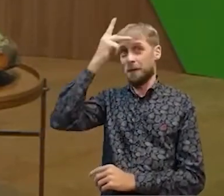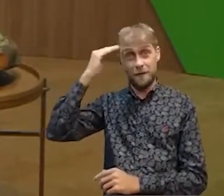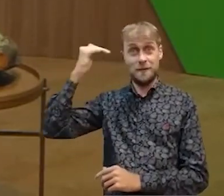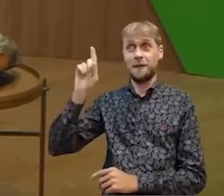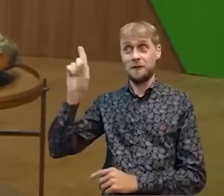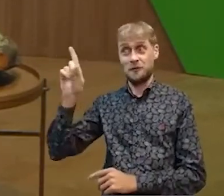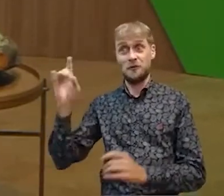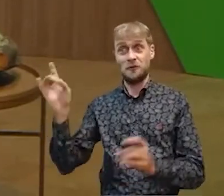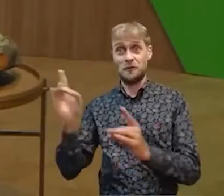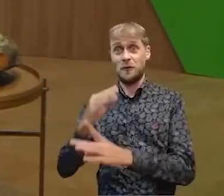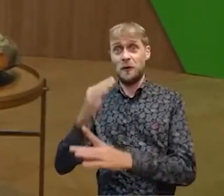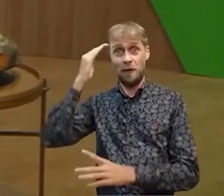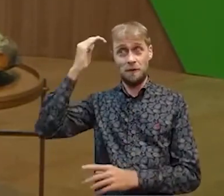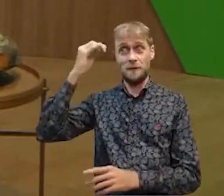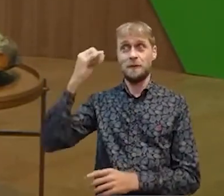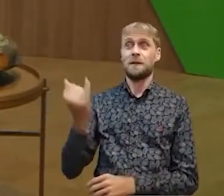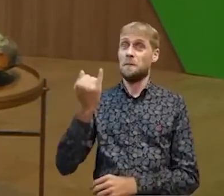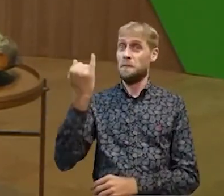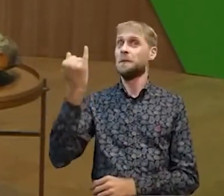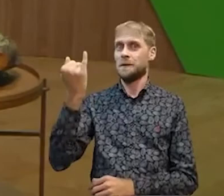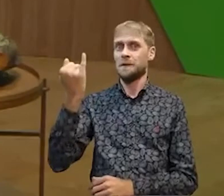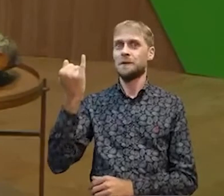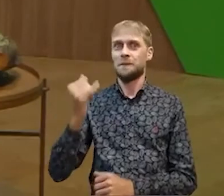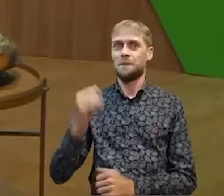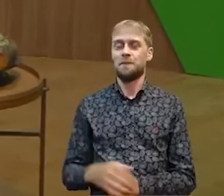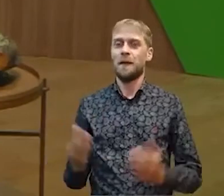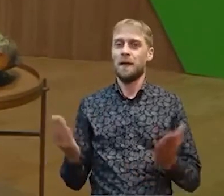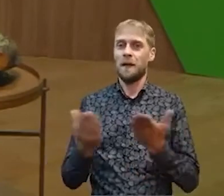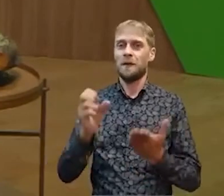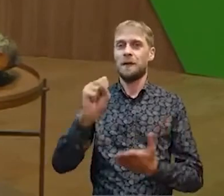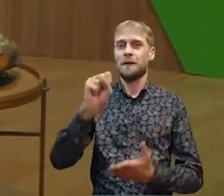líderes grandes, né? Agora, Sérgio Delmiro.